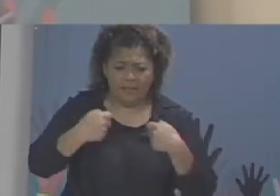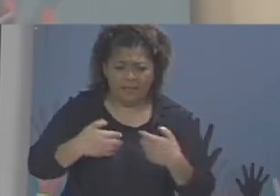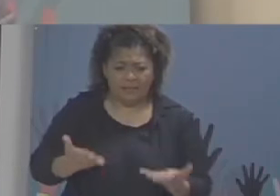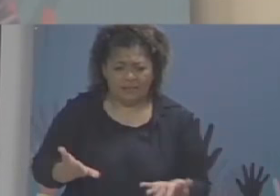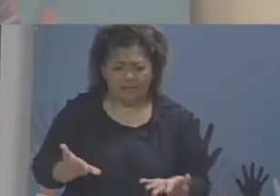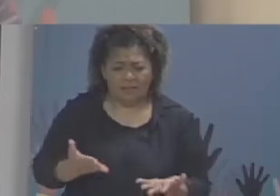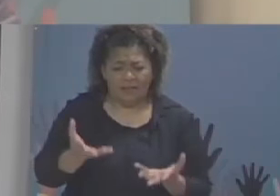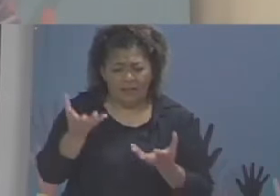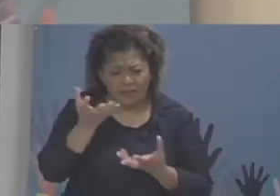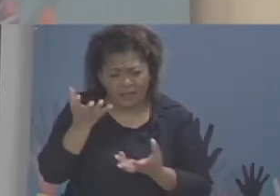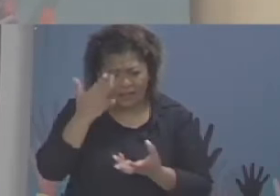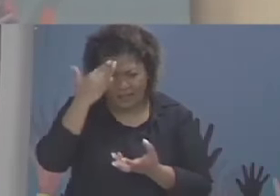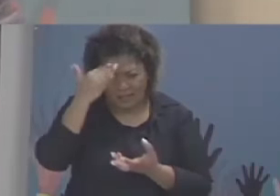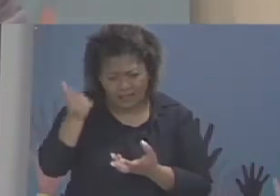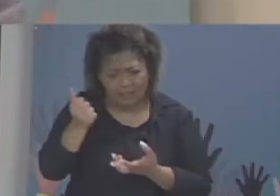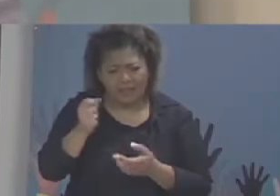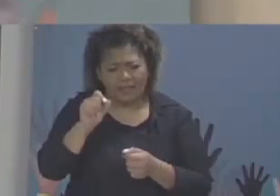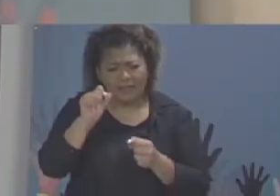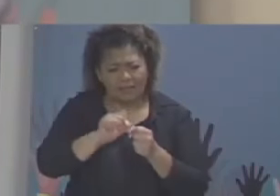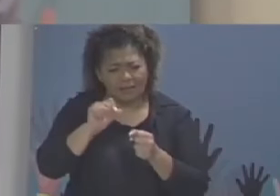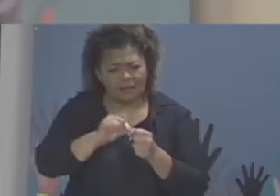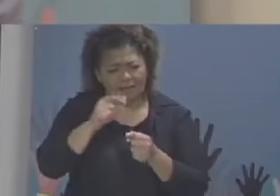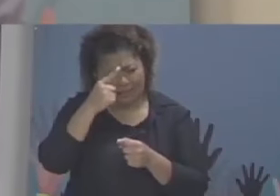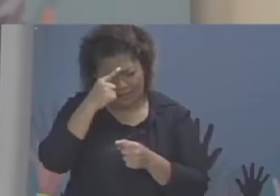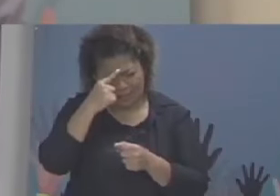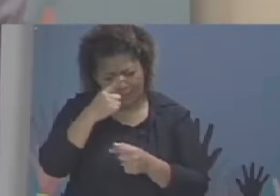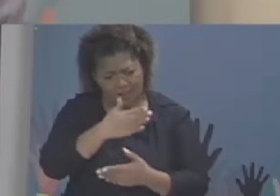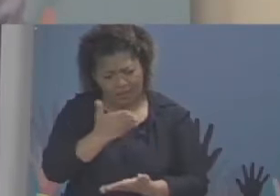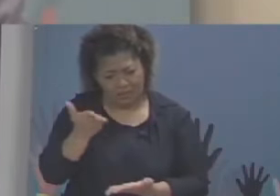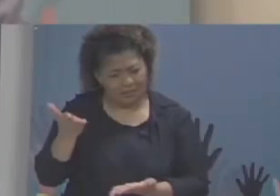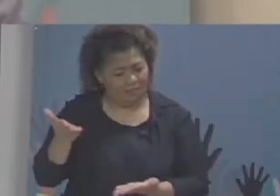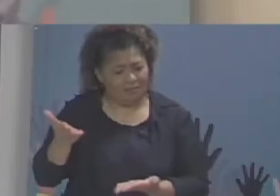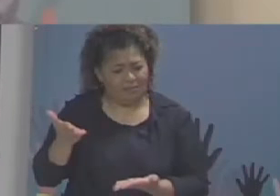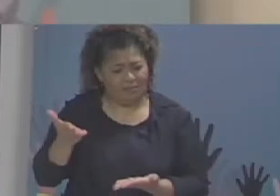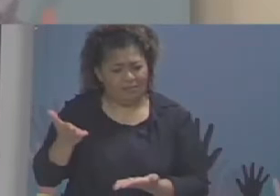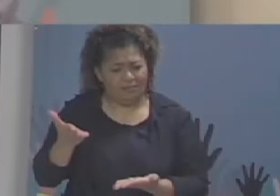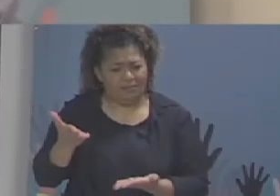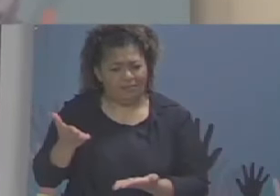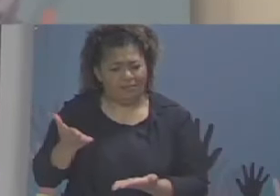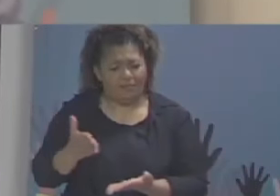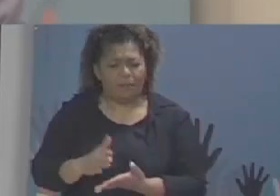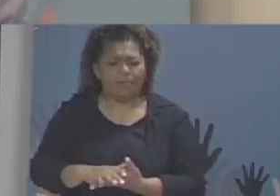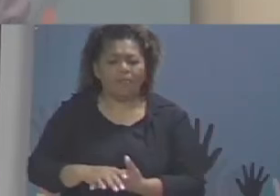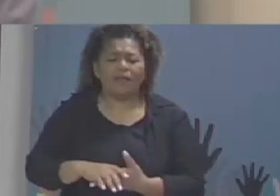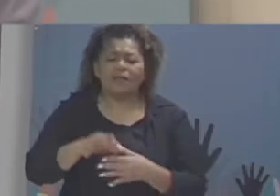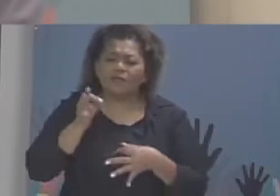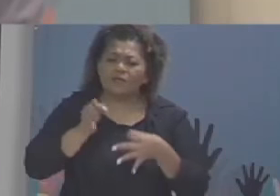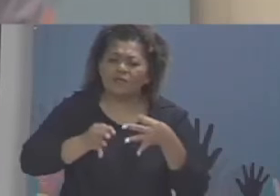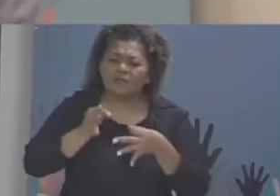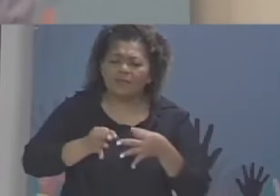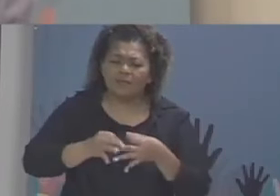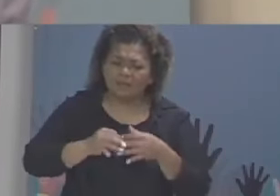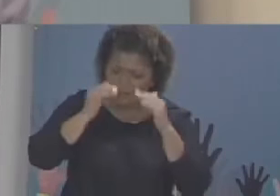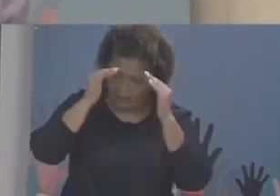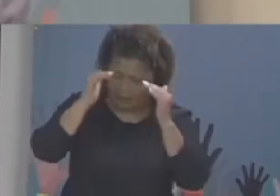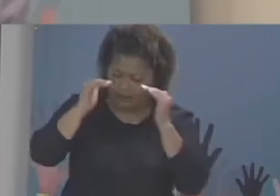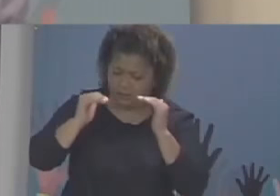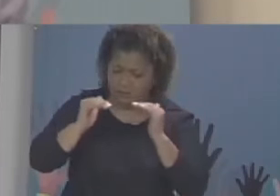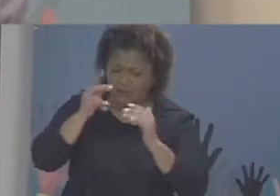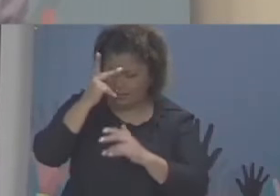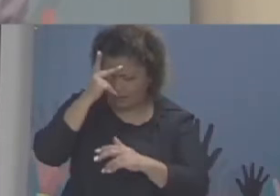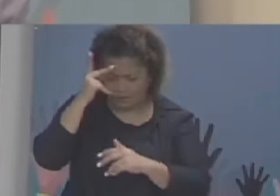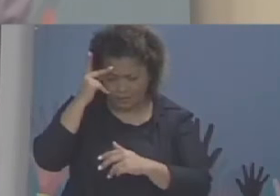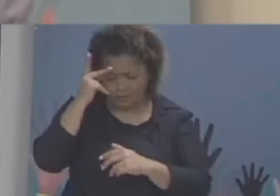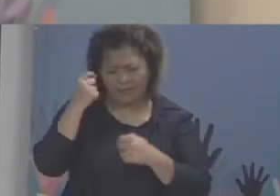saber justamente o que vocês pensam. Eu sou entusiasta da prática baseada em evidências, justamente porque eu respeito as pessoas e sei que